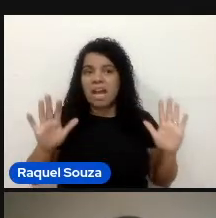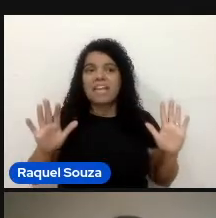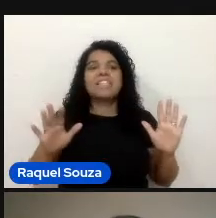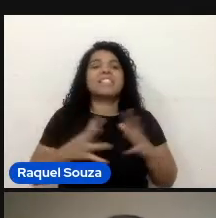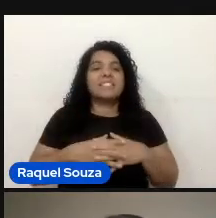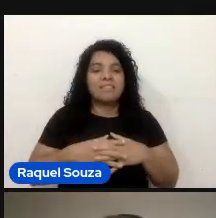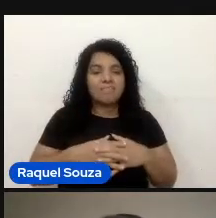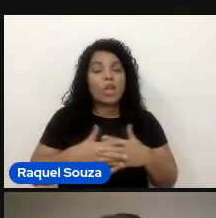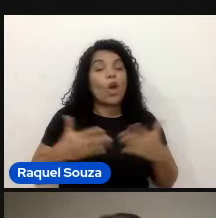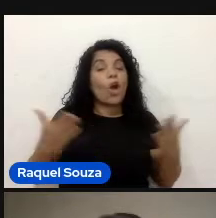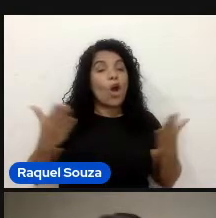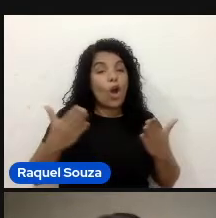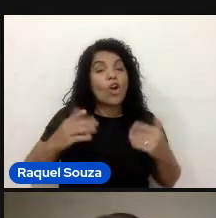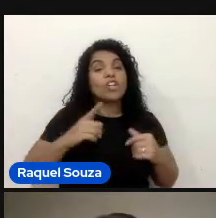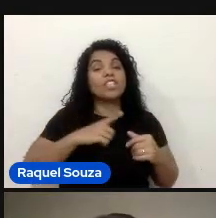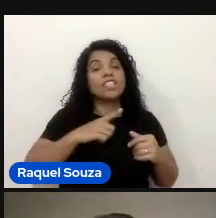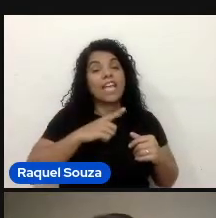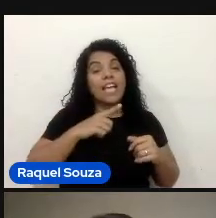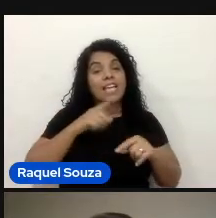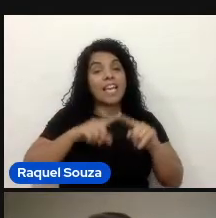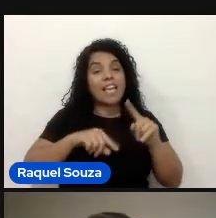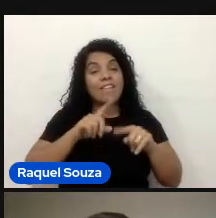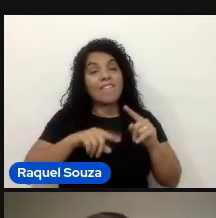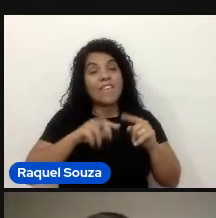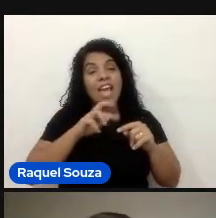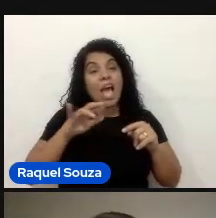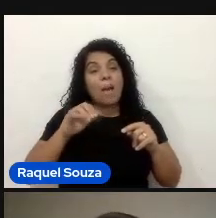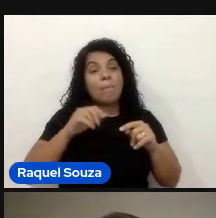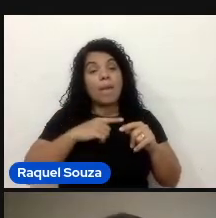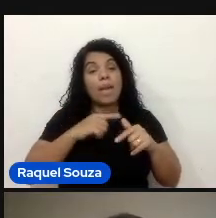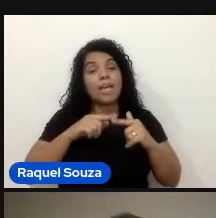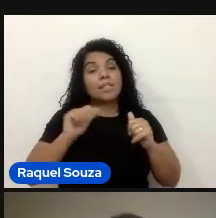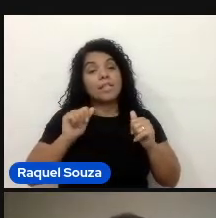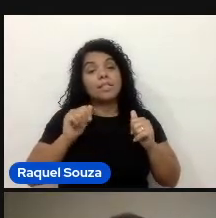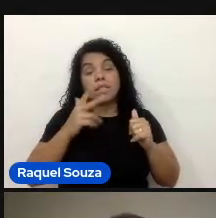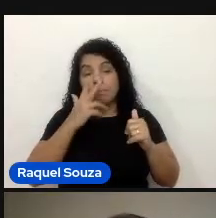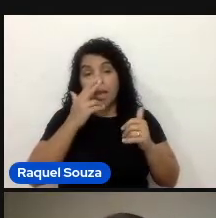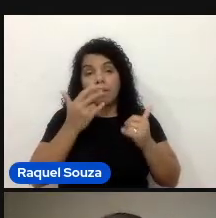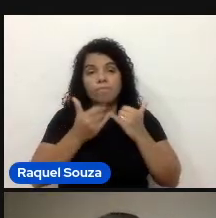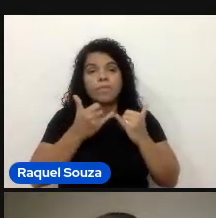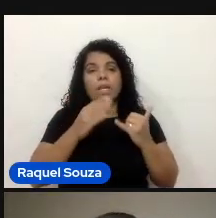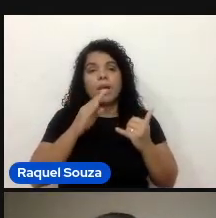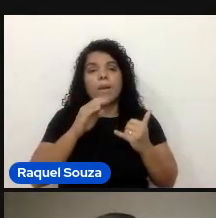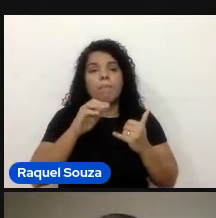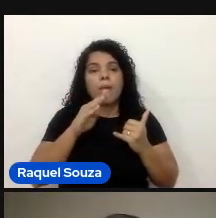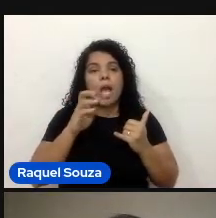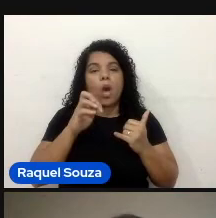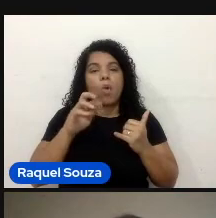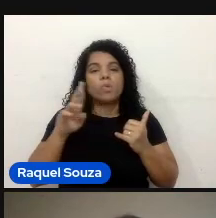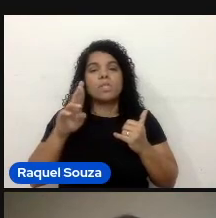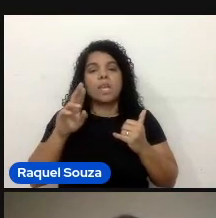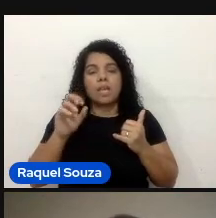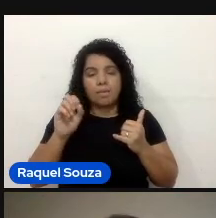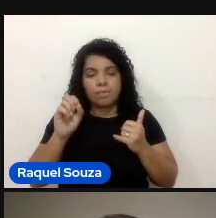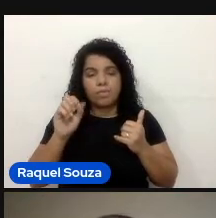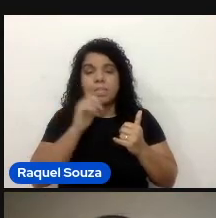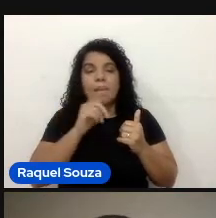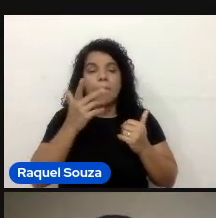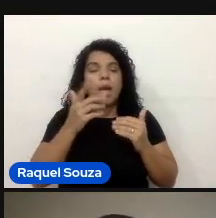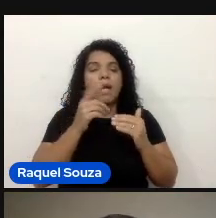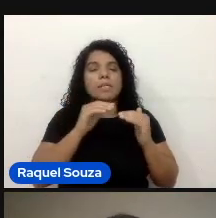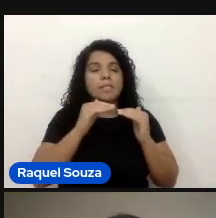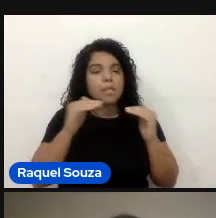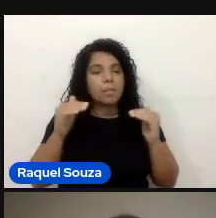você tem as ferramentas trabalham muito próximo do browser, então você tem mais estabilidade,